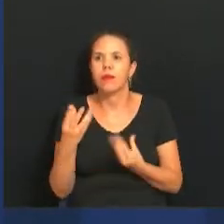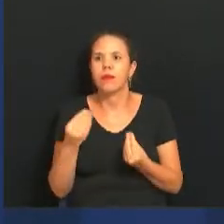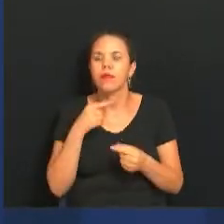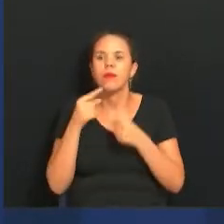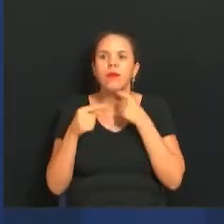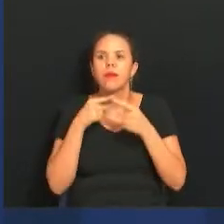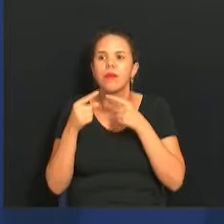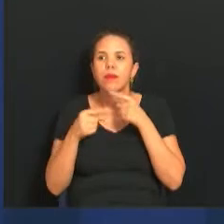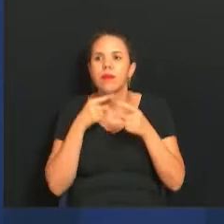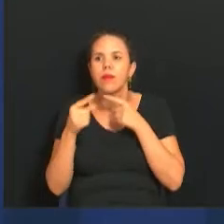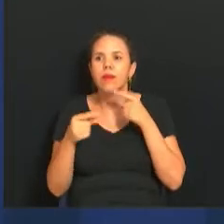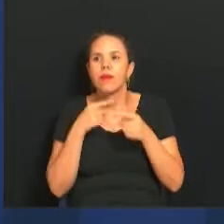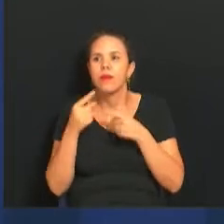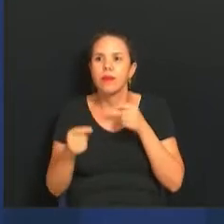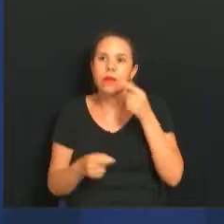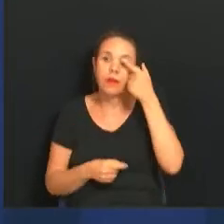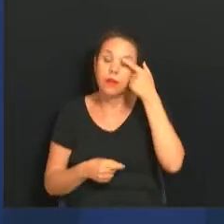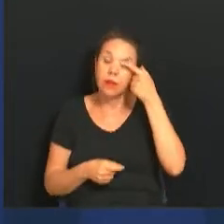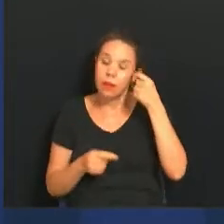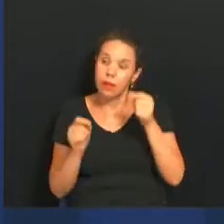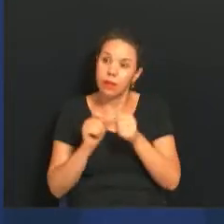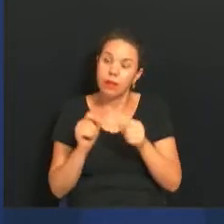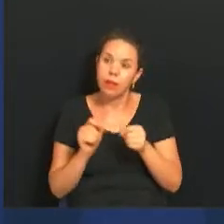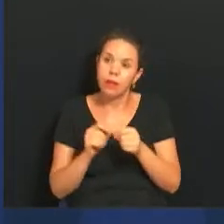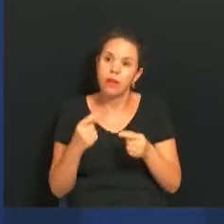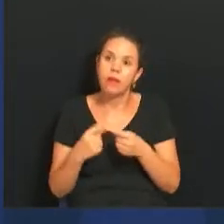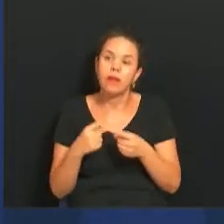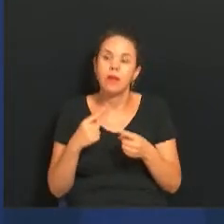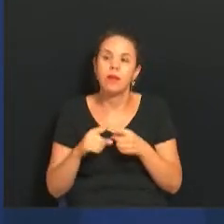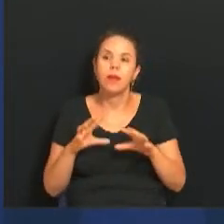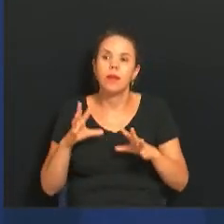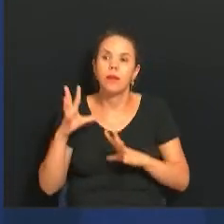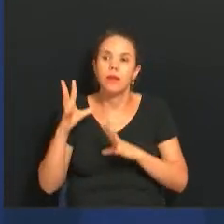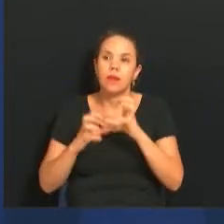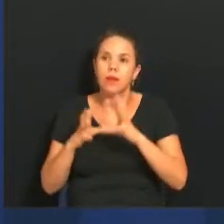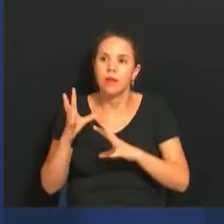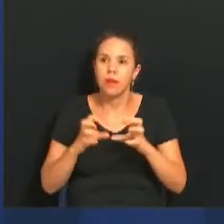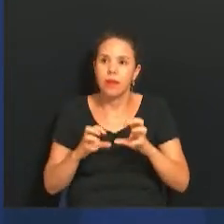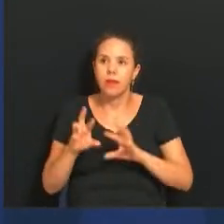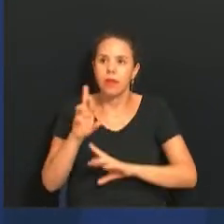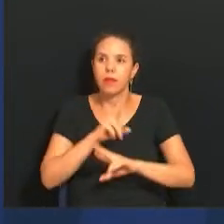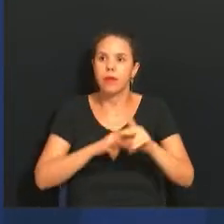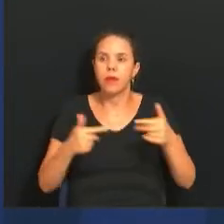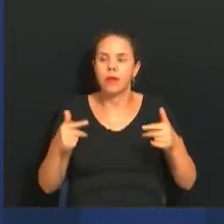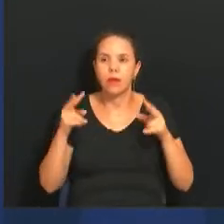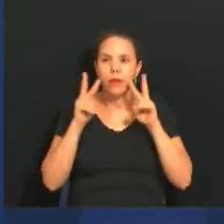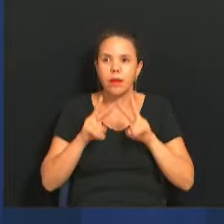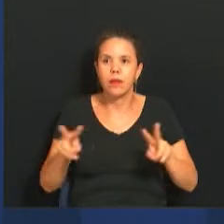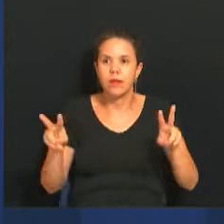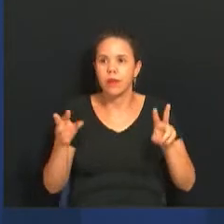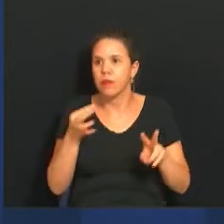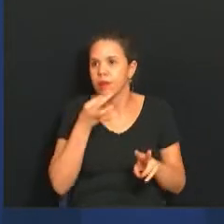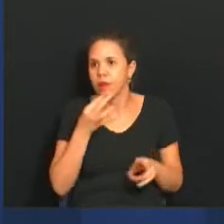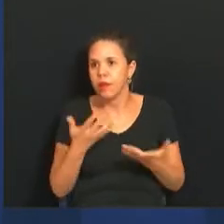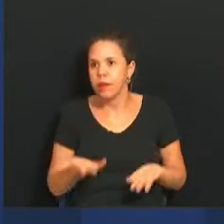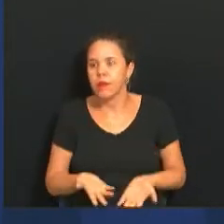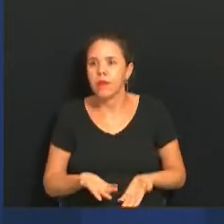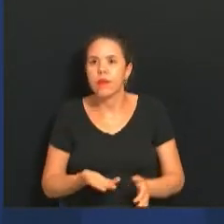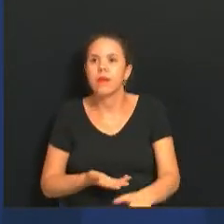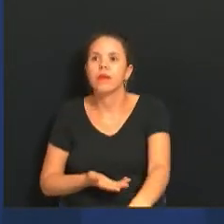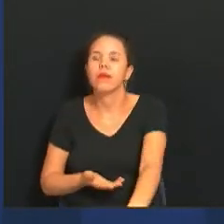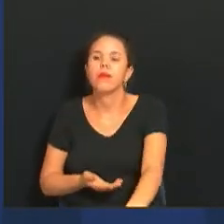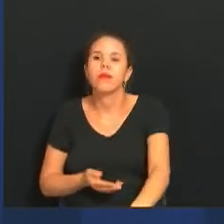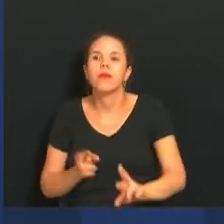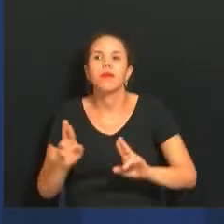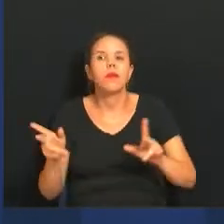questionamentos estão sendo feitos porque em todo conflito há diversas visões, né, posicionamentos aí